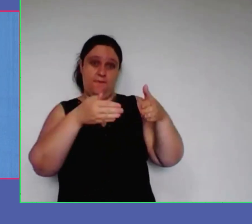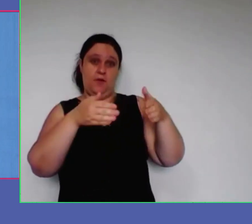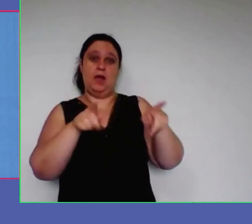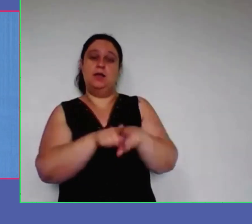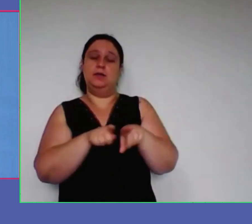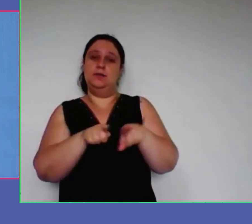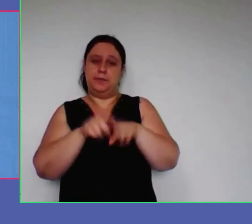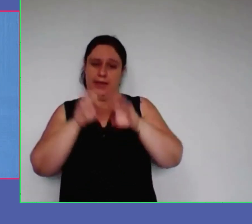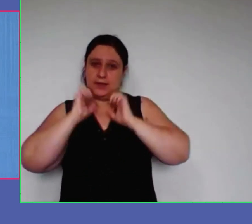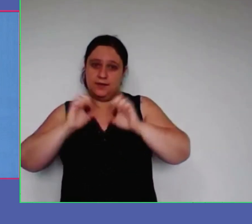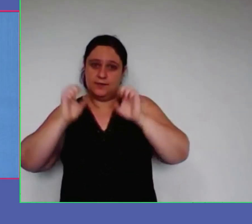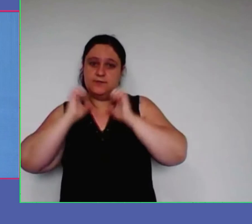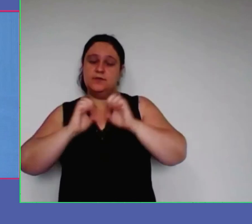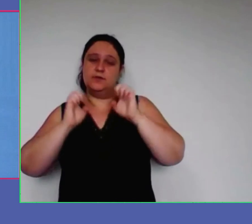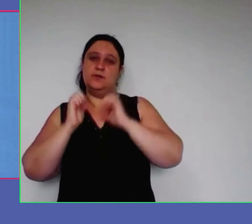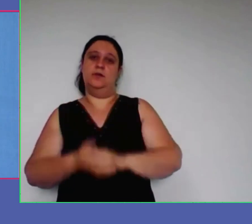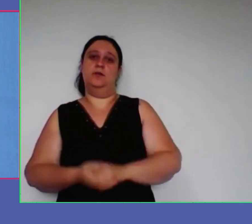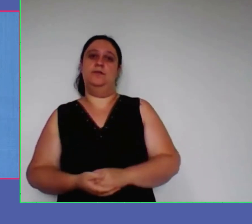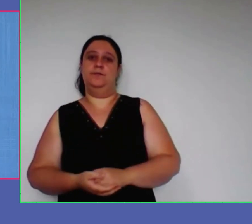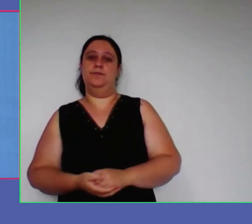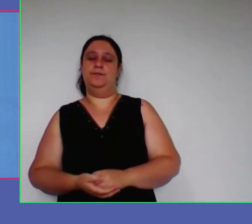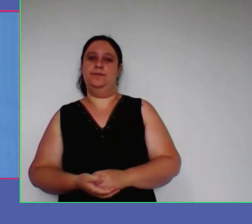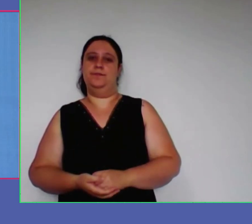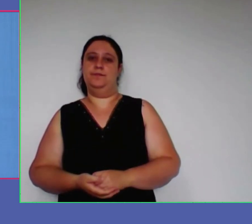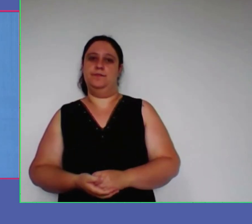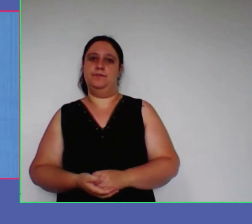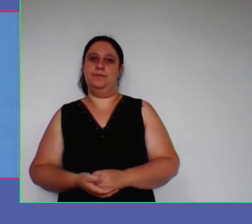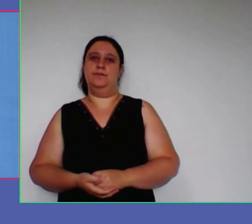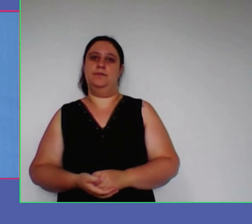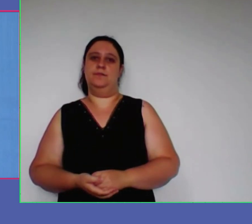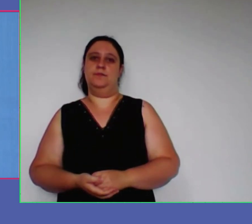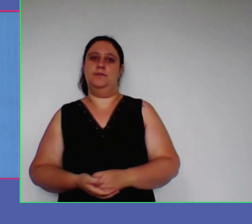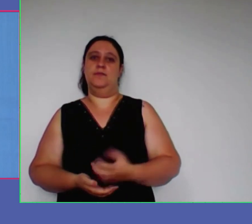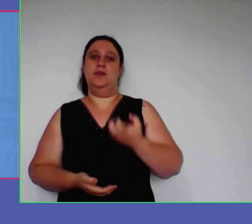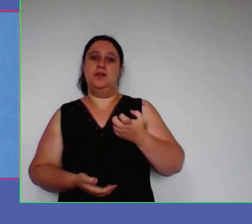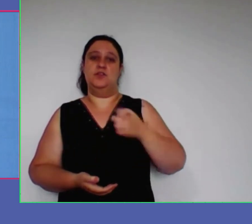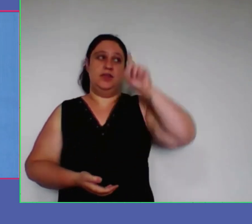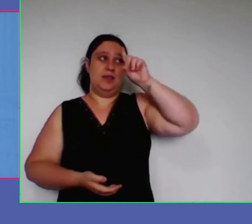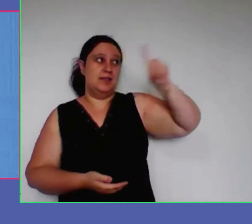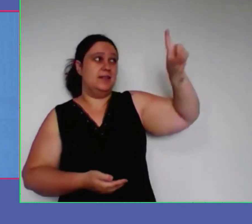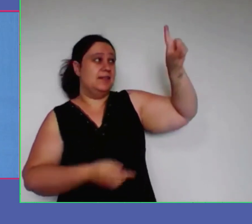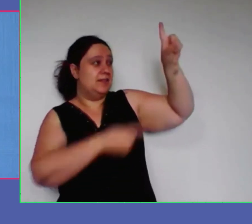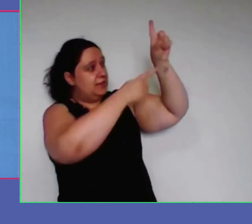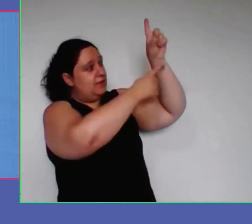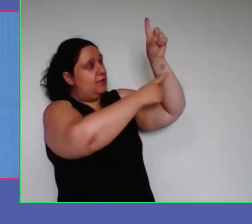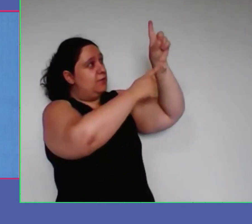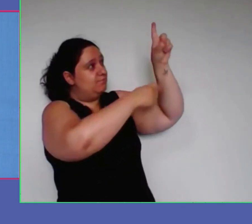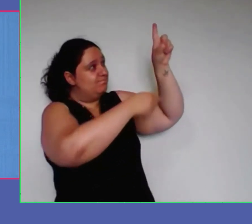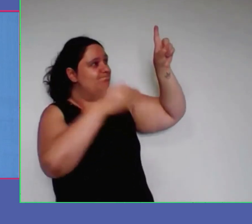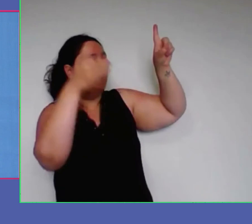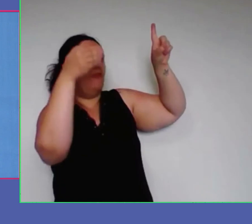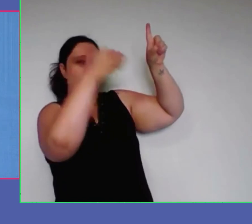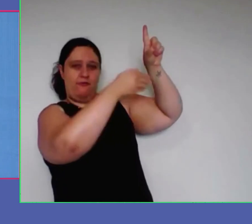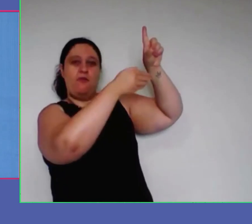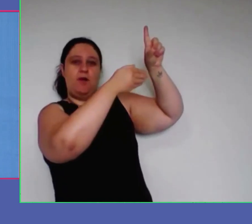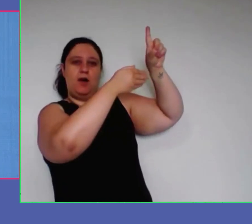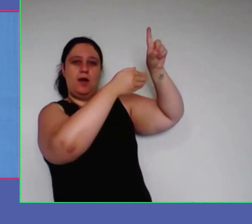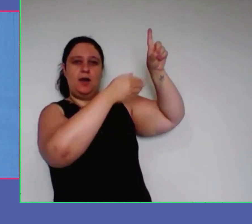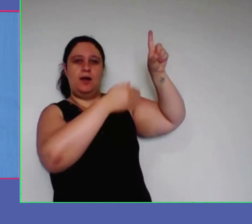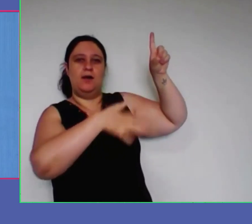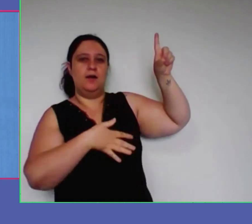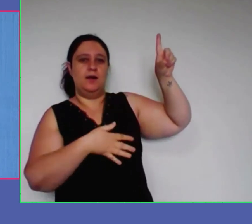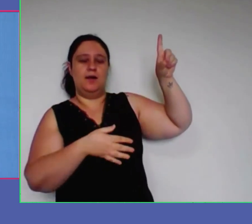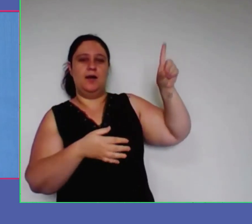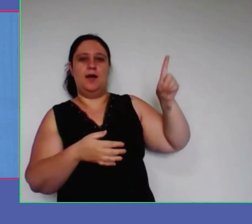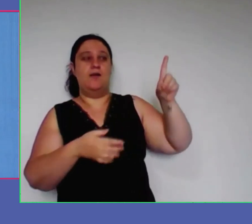Rei, nós queremos focar em fazer a vontade de Deus e concluir a vontade de Deus nessa era. E a vontade de